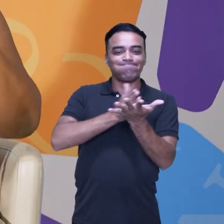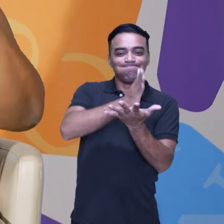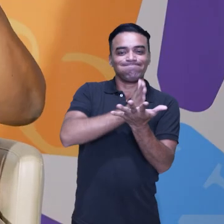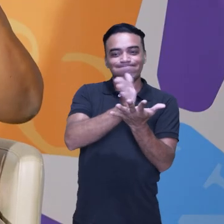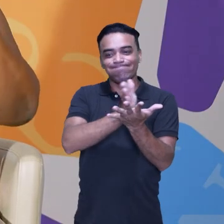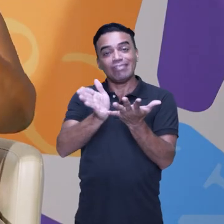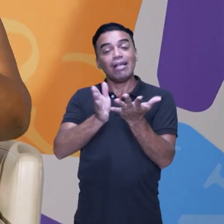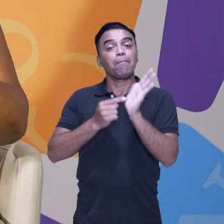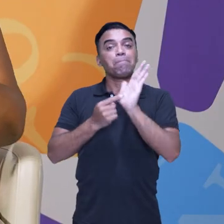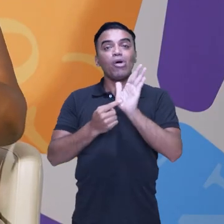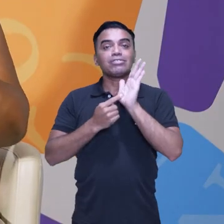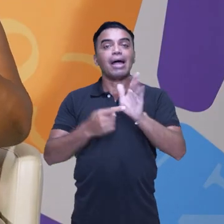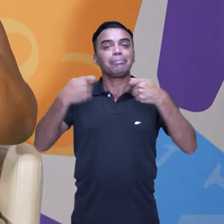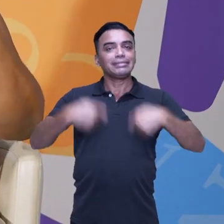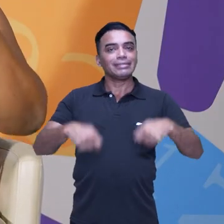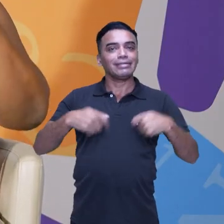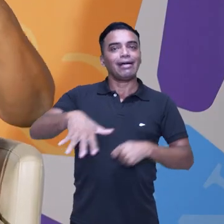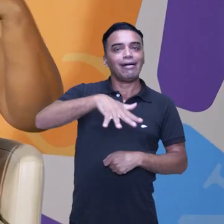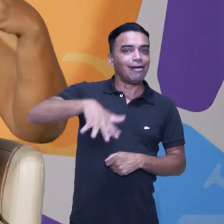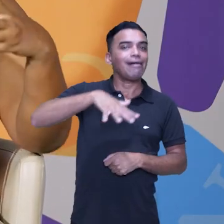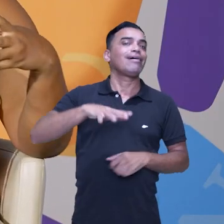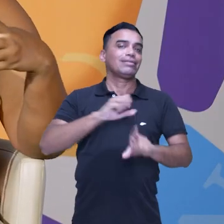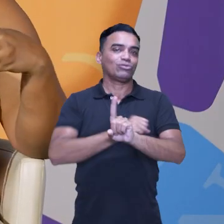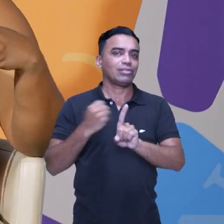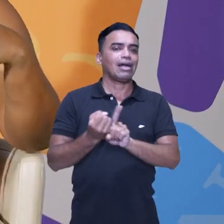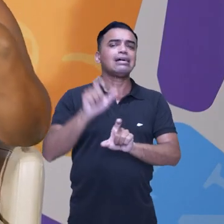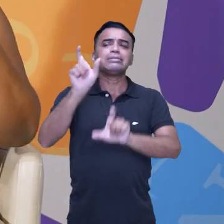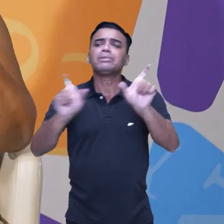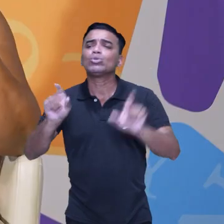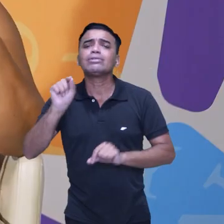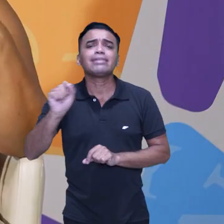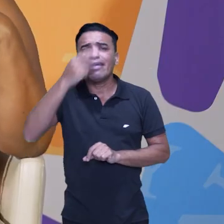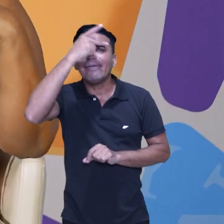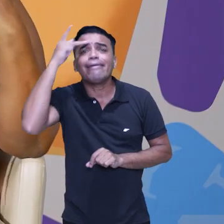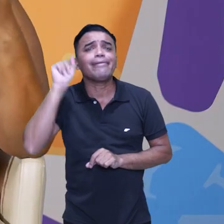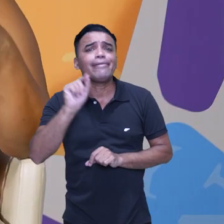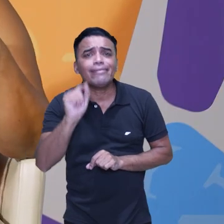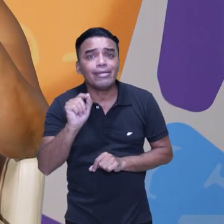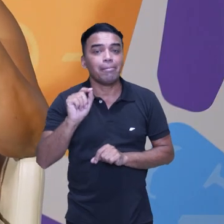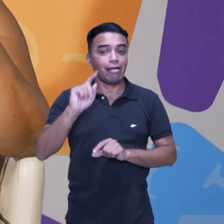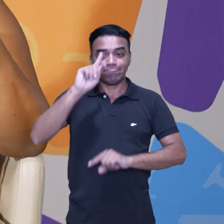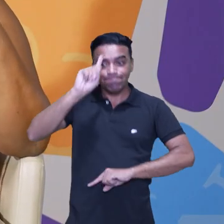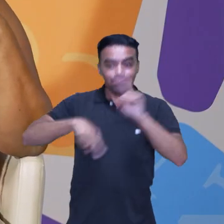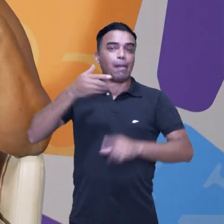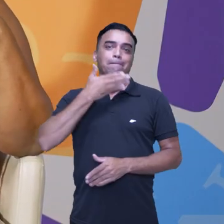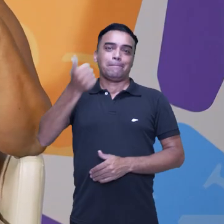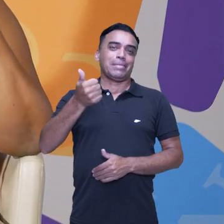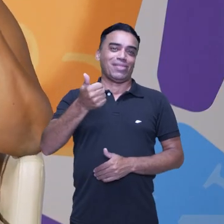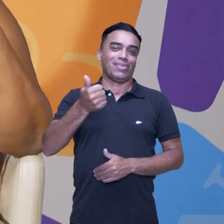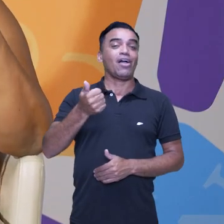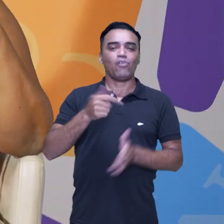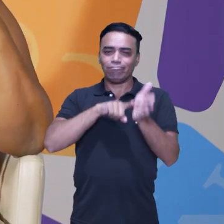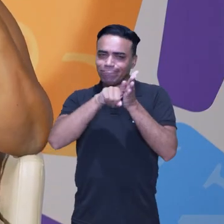realmente que precisam ser invisibilizados, ter esse cuidado de quem são essas pessoas, para que a gente possa fazer melhor ainda. Então, eu vou buscar, eu